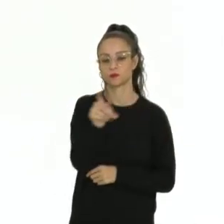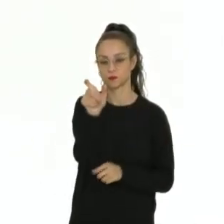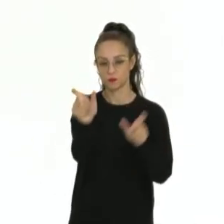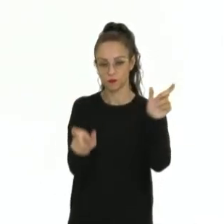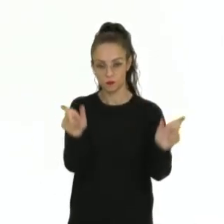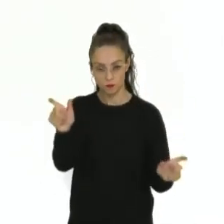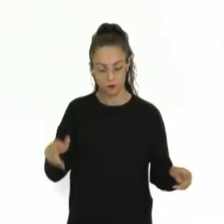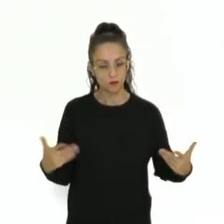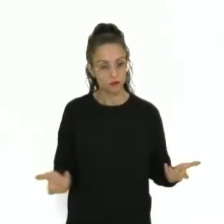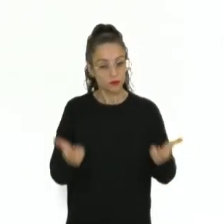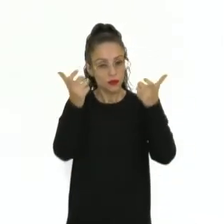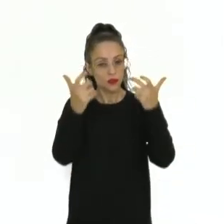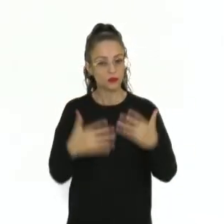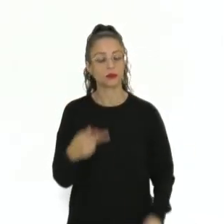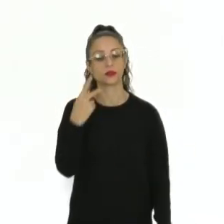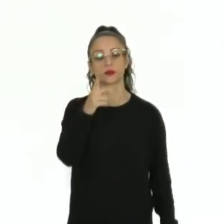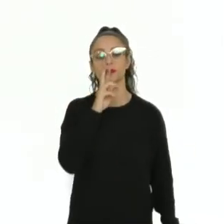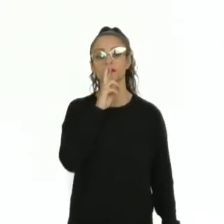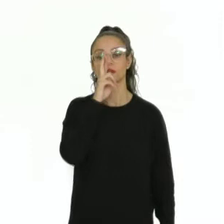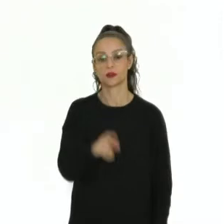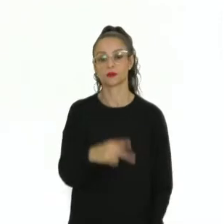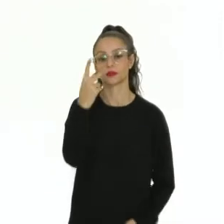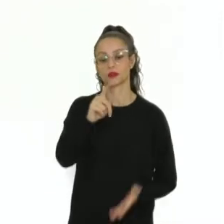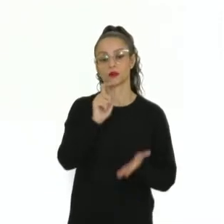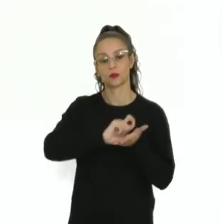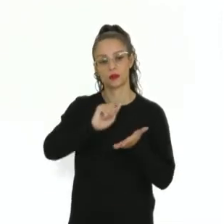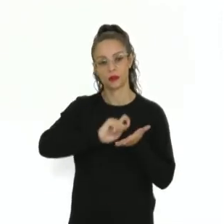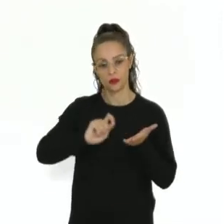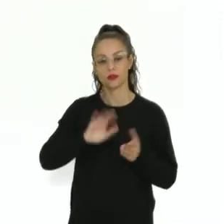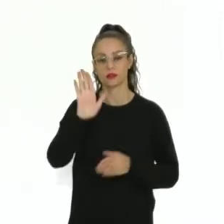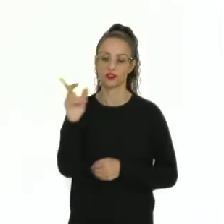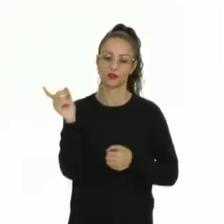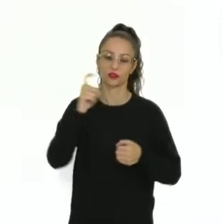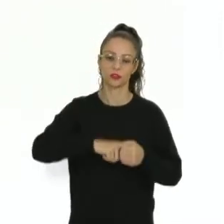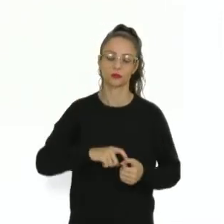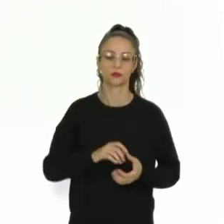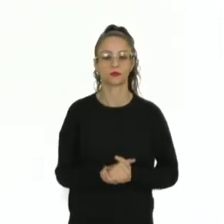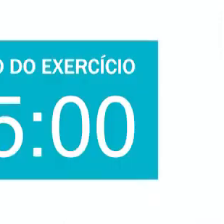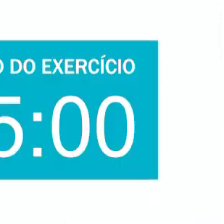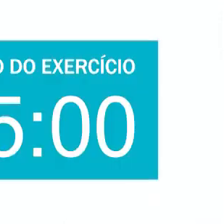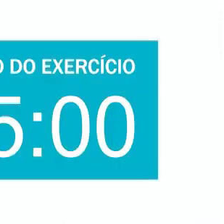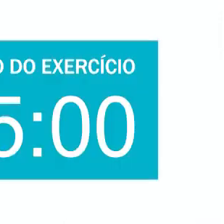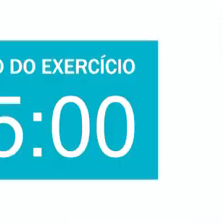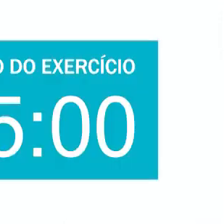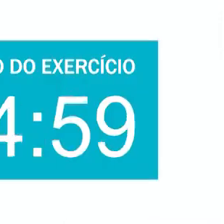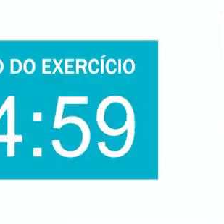praticantes? Justifique a sua resposta no seu caderno e logo nós voltamos.